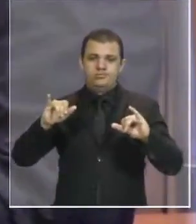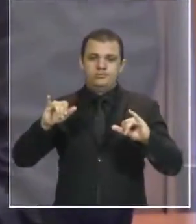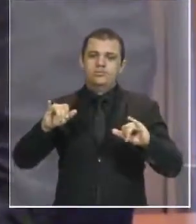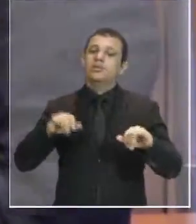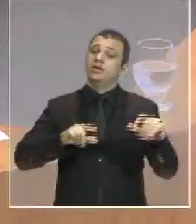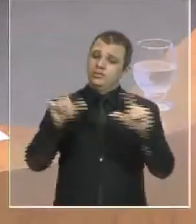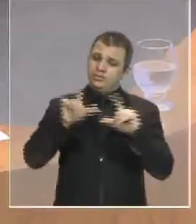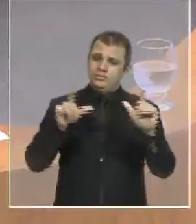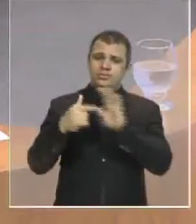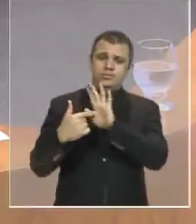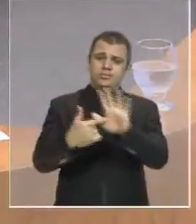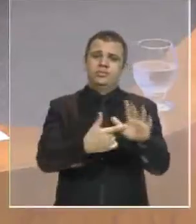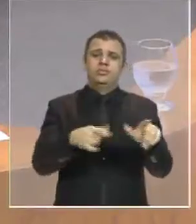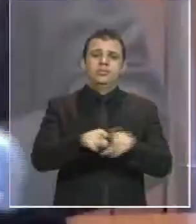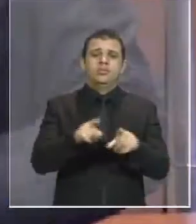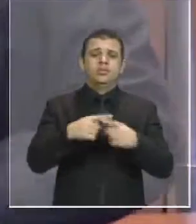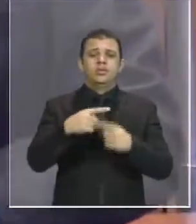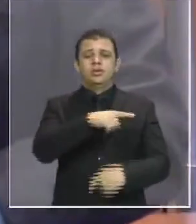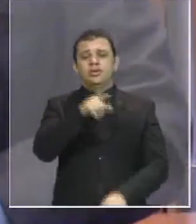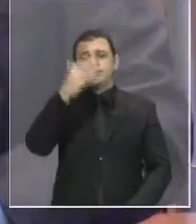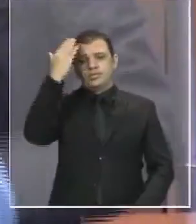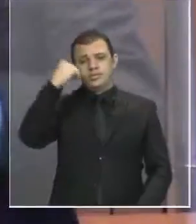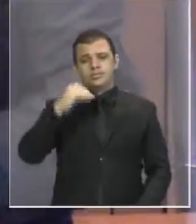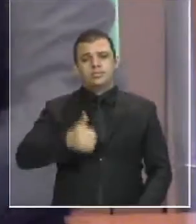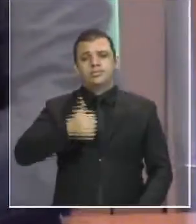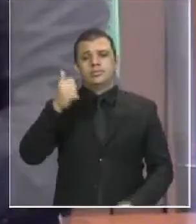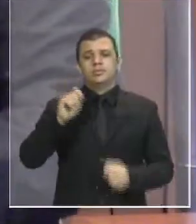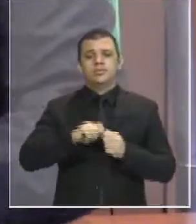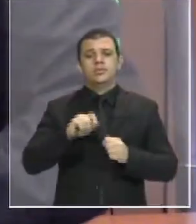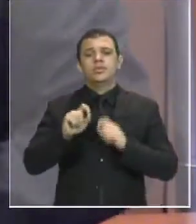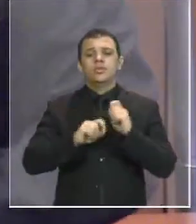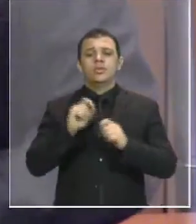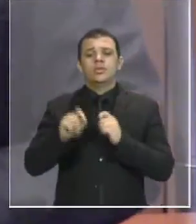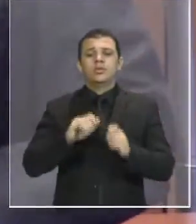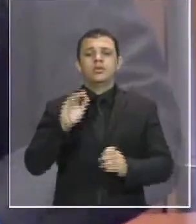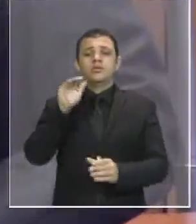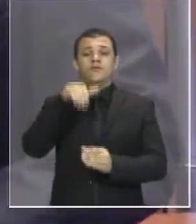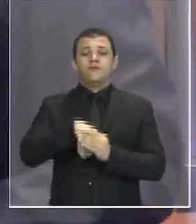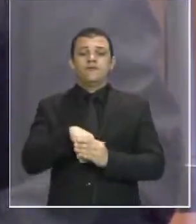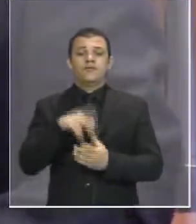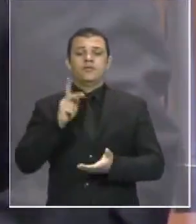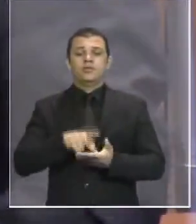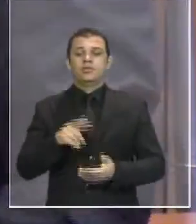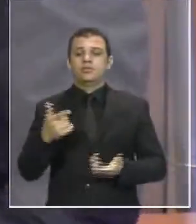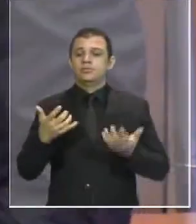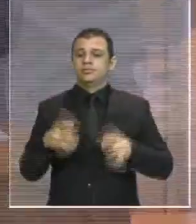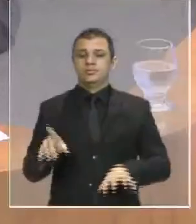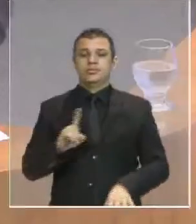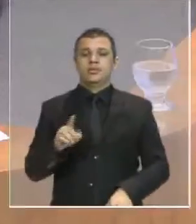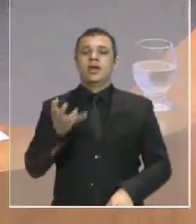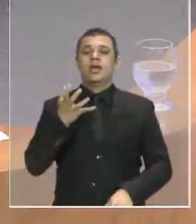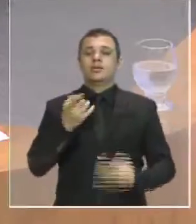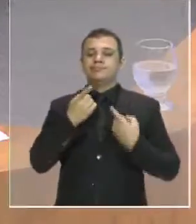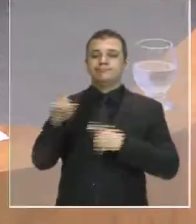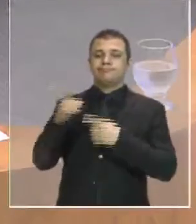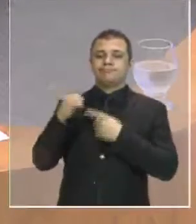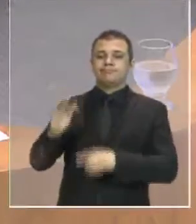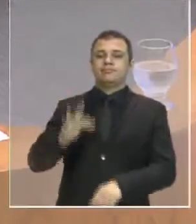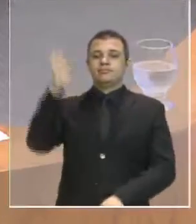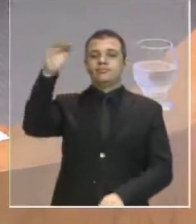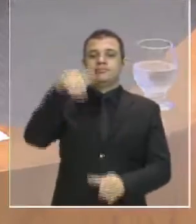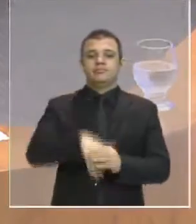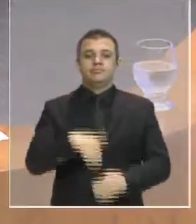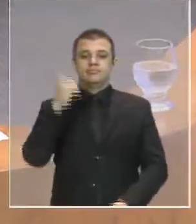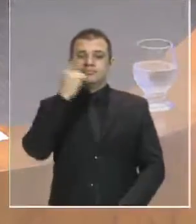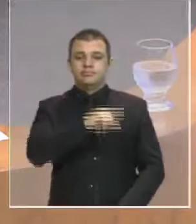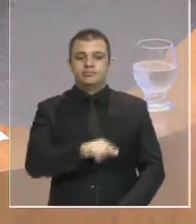Que é isso que eles sabem fazer de melhor, Otelino. Disputar a eleição no voto não é prática deles. É criar